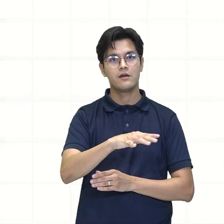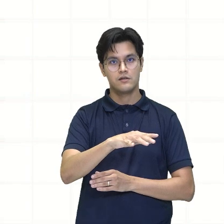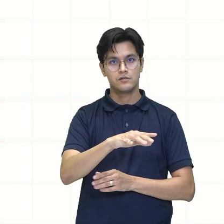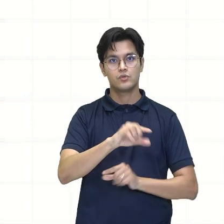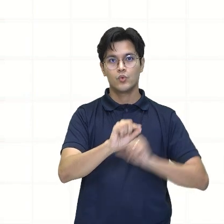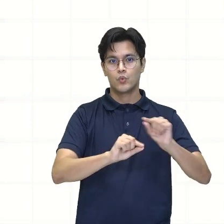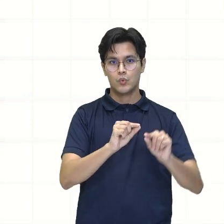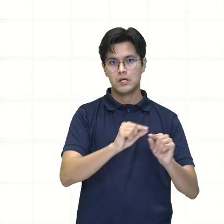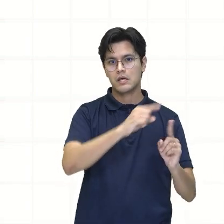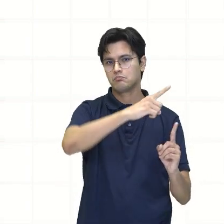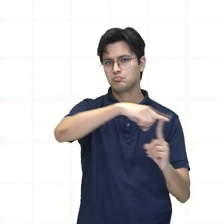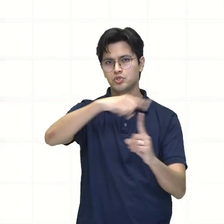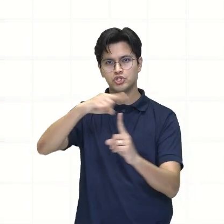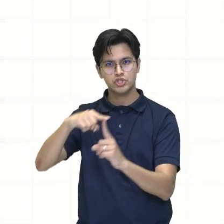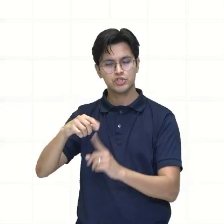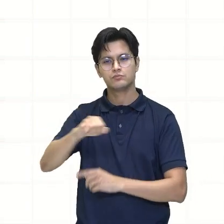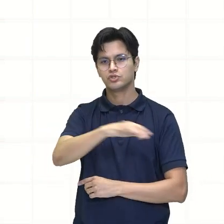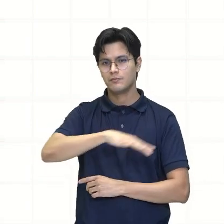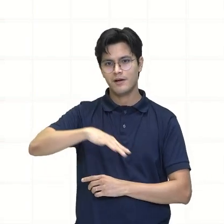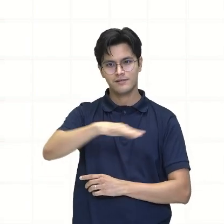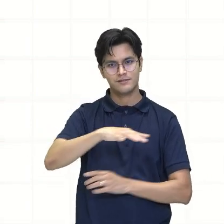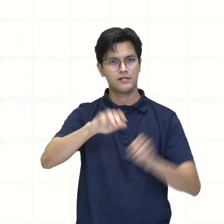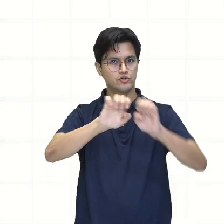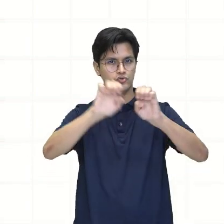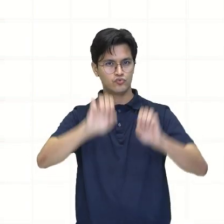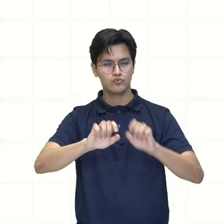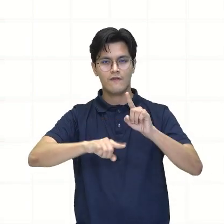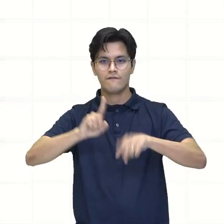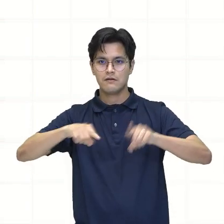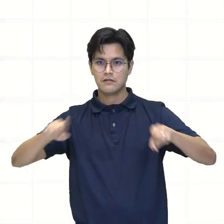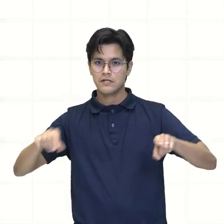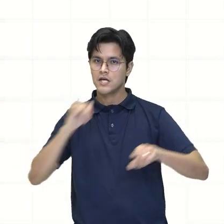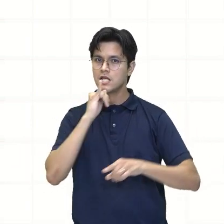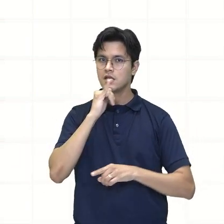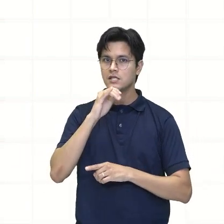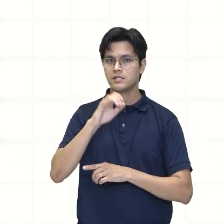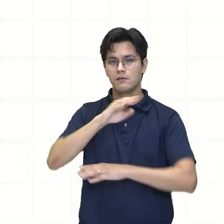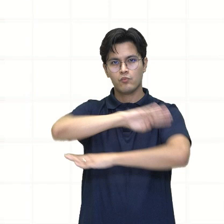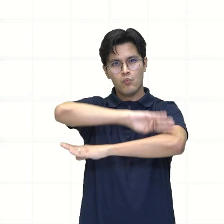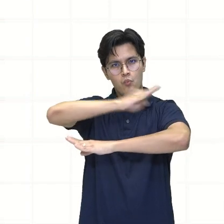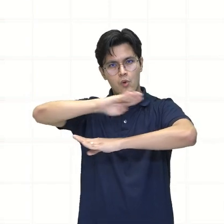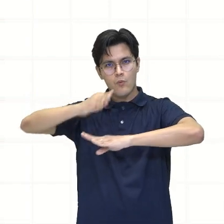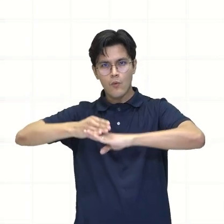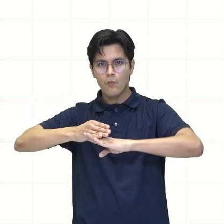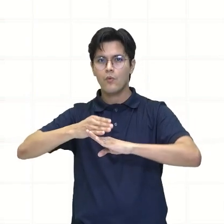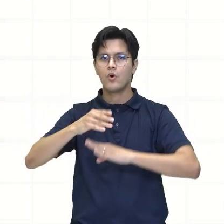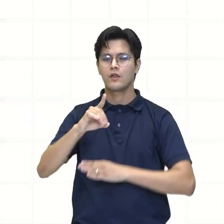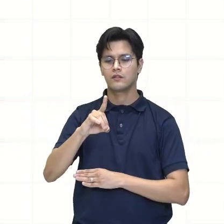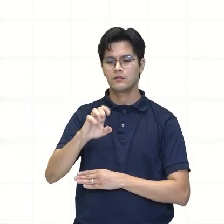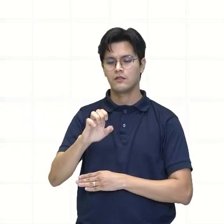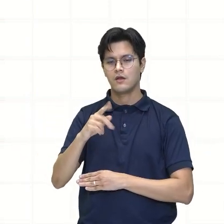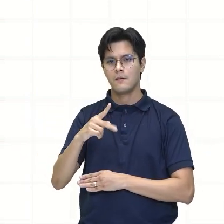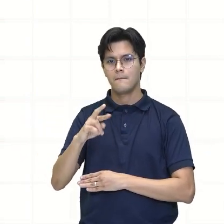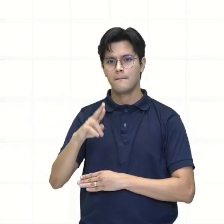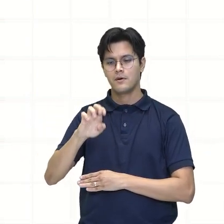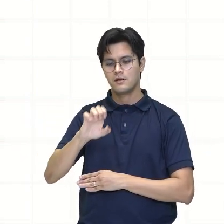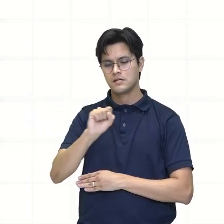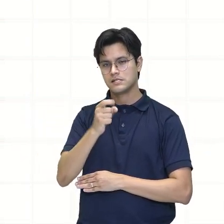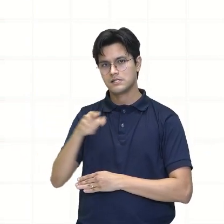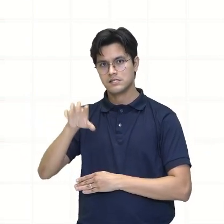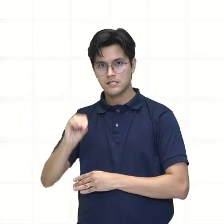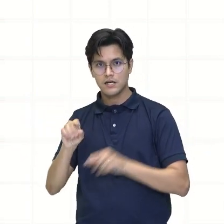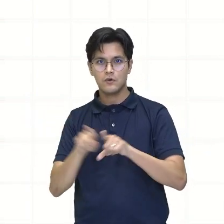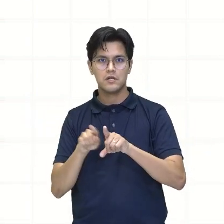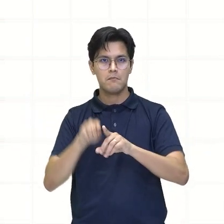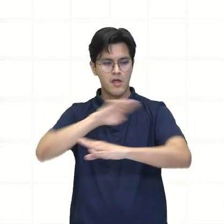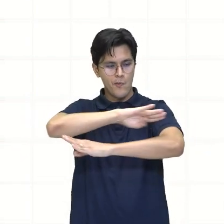diversas formas aqui na paisagem. Depressão, planície, planalto. Então, esse material, ele vai passar